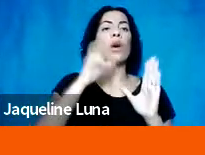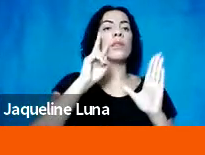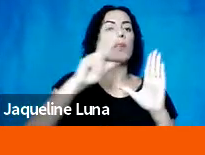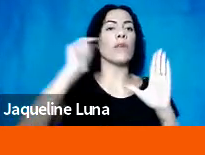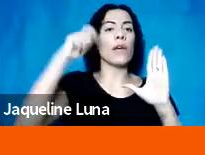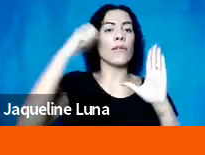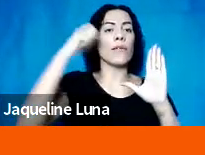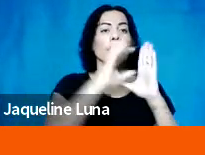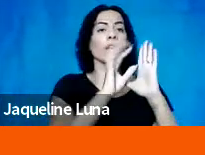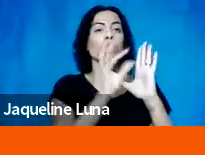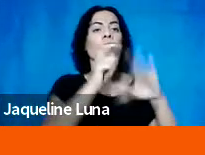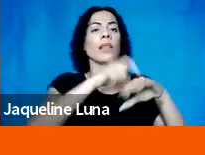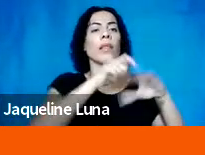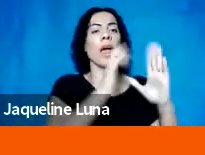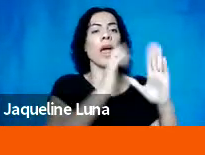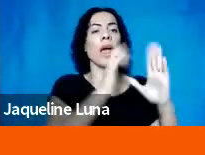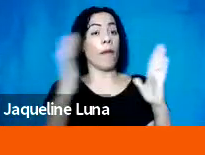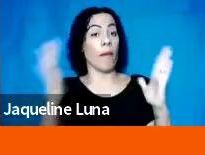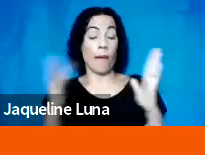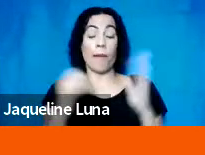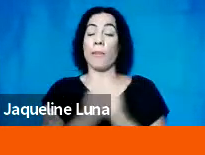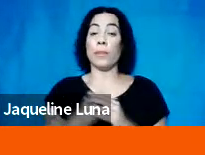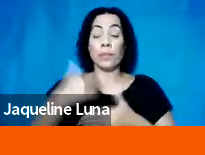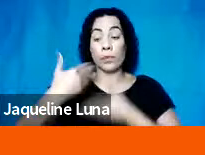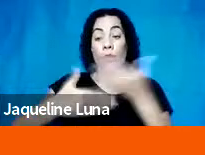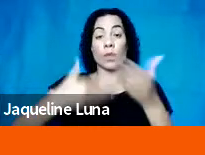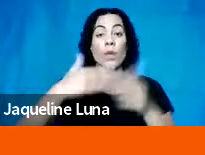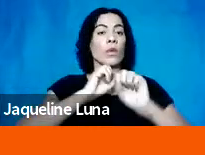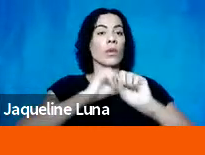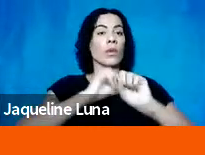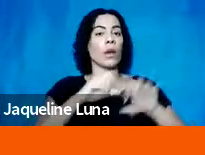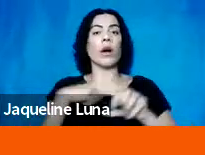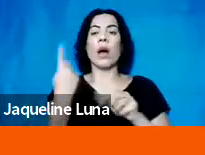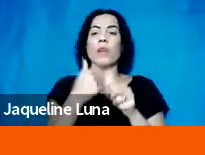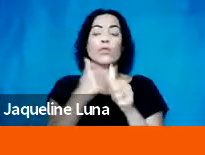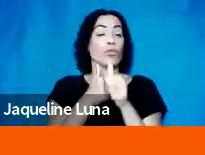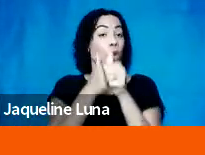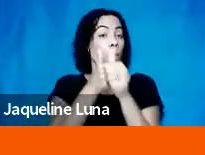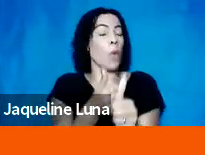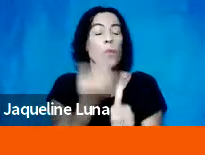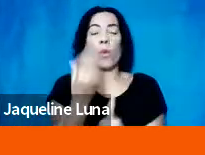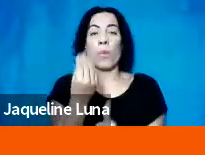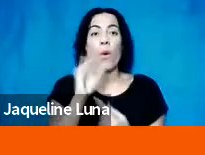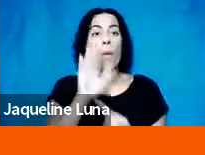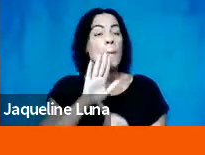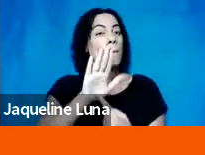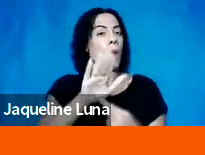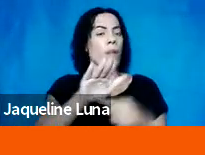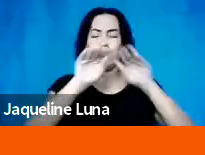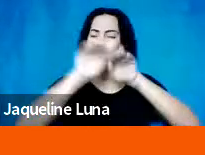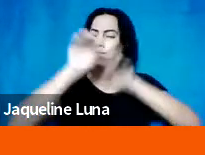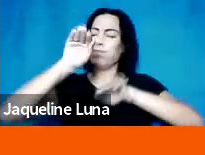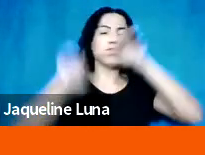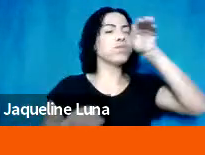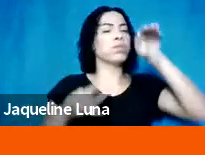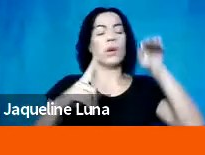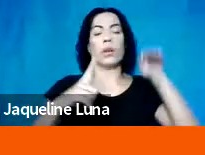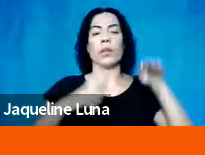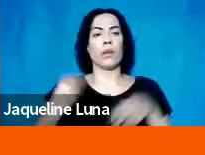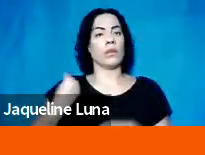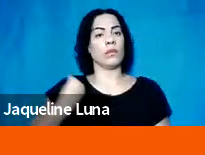e tudo isso. O processo da educação, que a gente acompanhou muito, mostrou o grau de desigualdade que